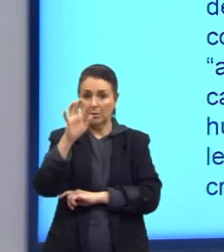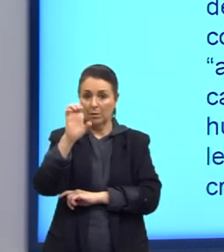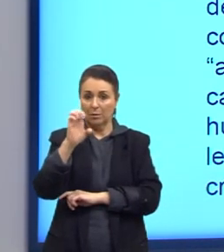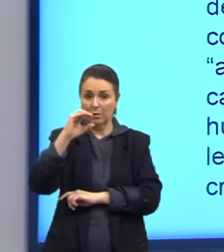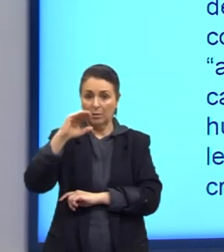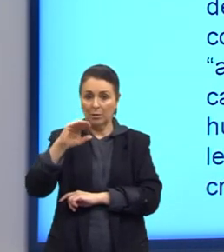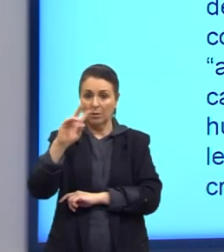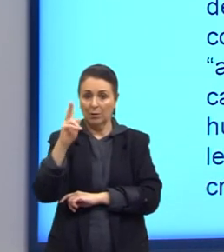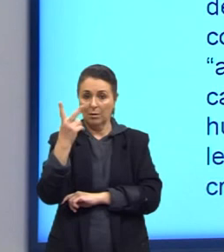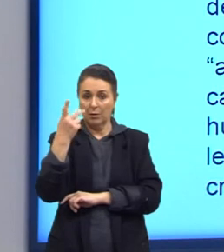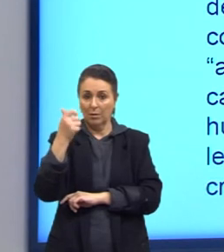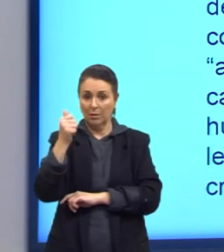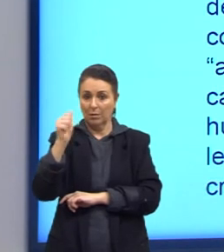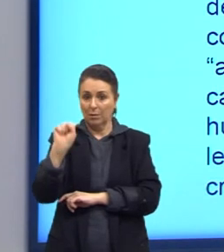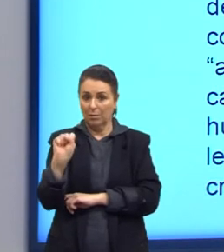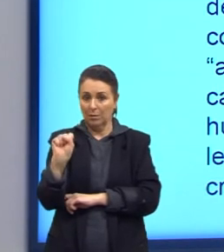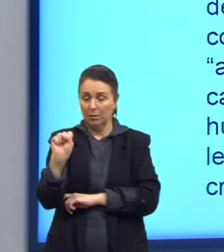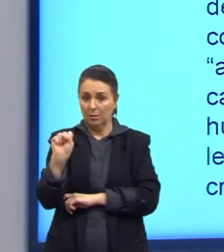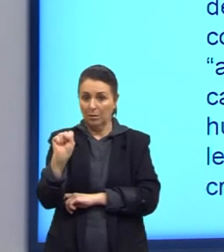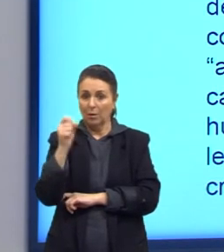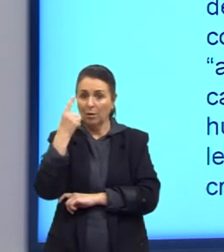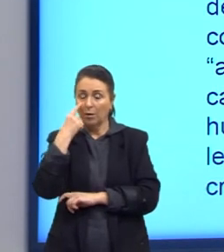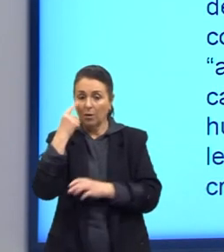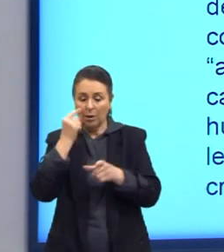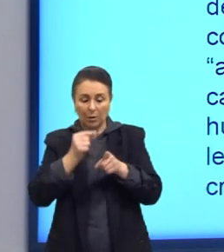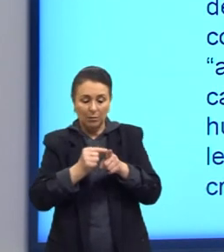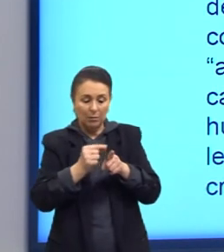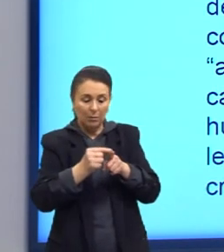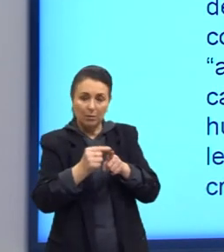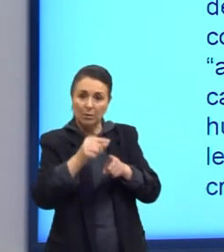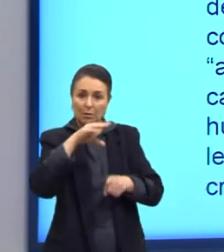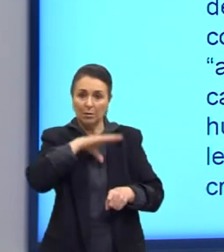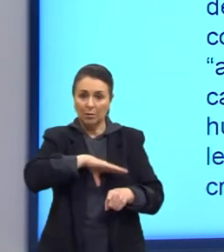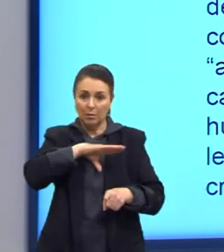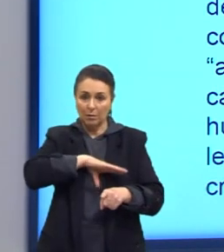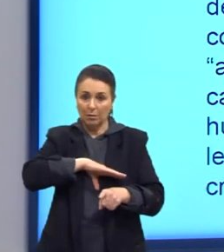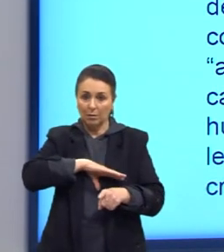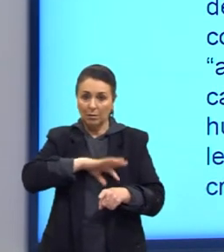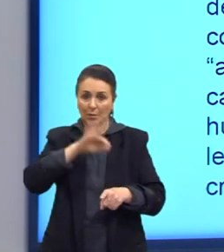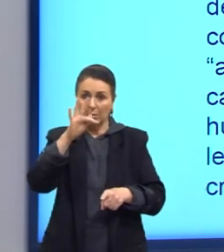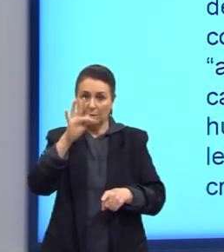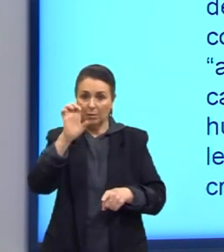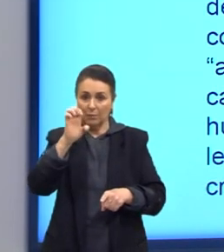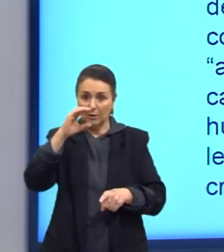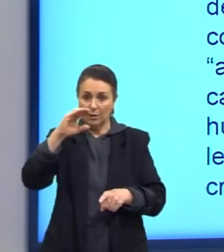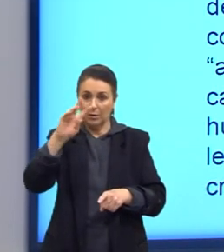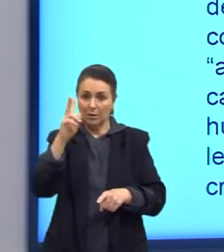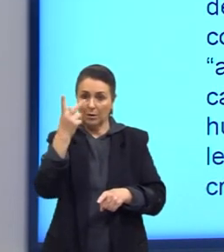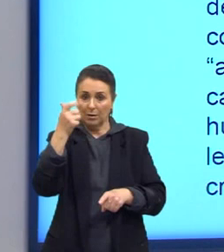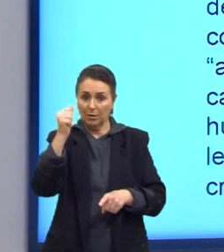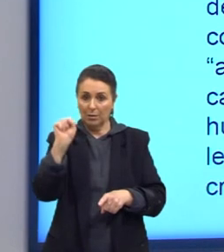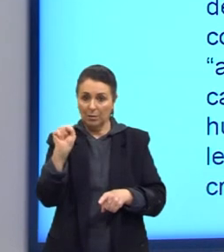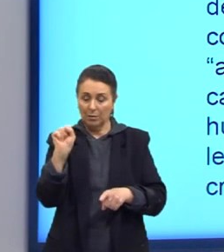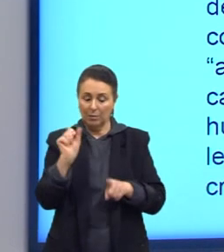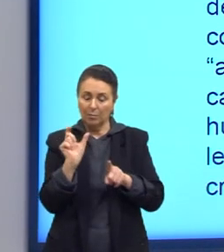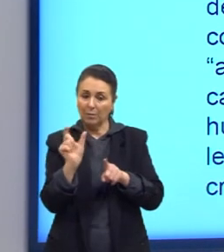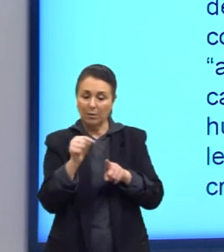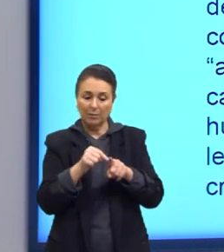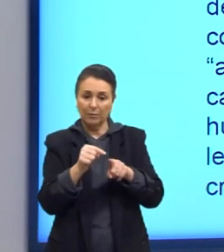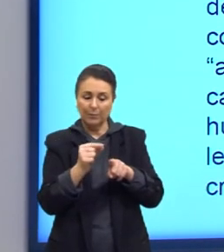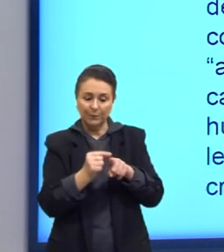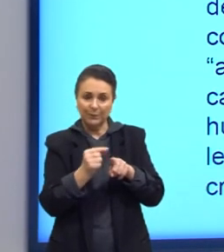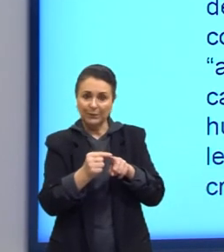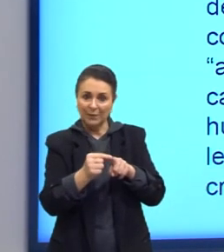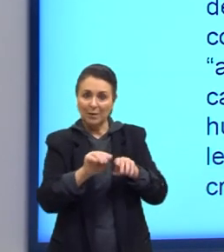some e como a pronúncia dos fonemas da língua portuguesa fica fechas né fechas E